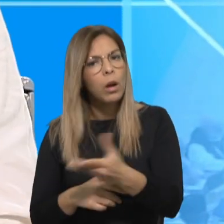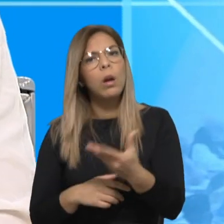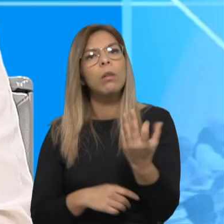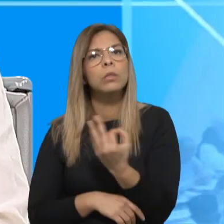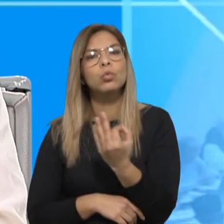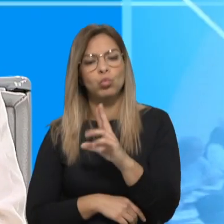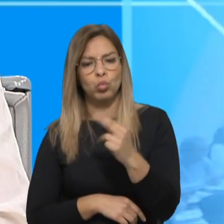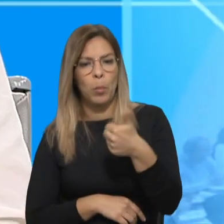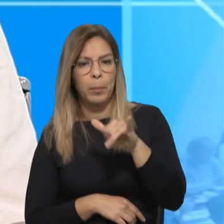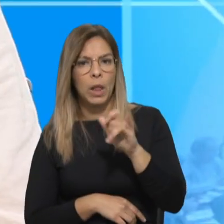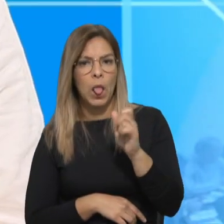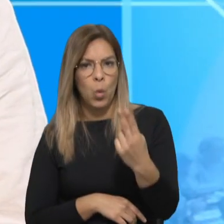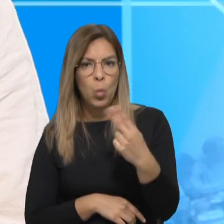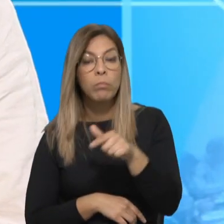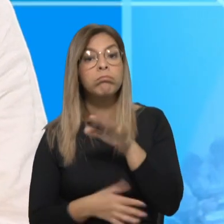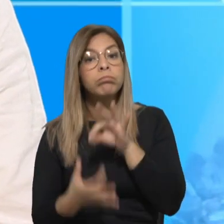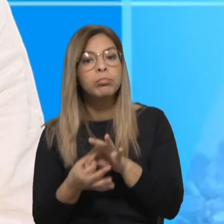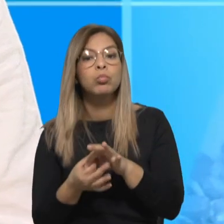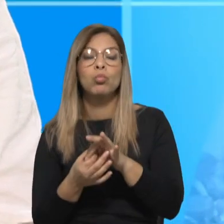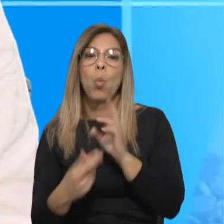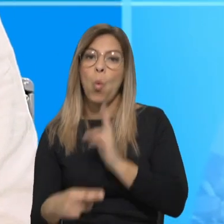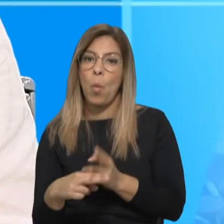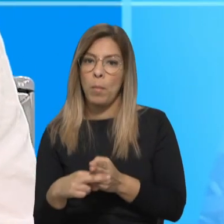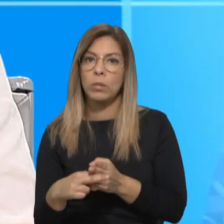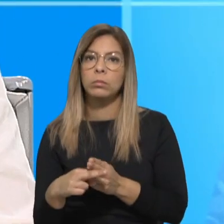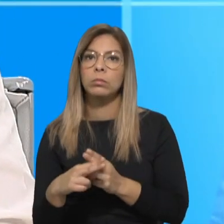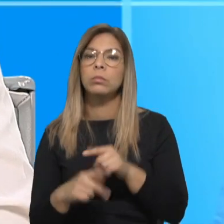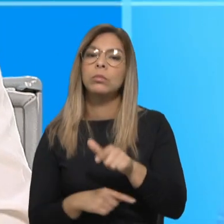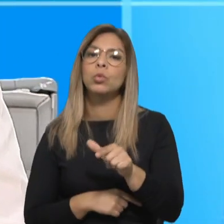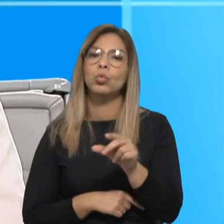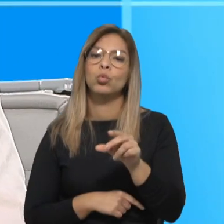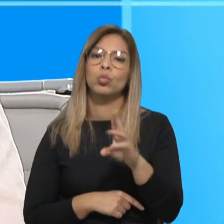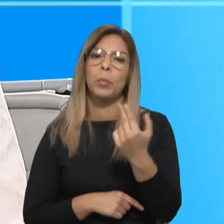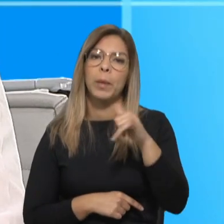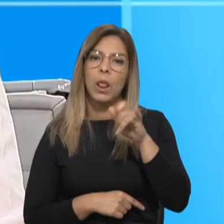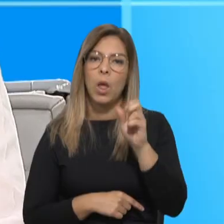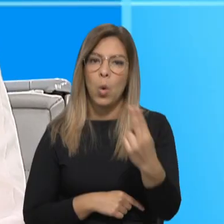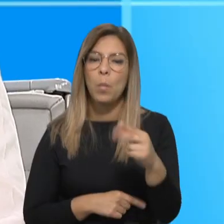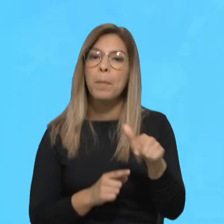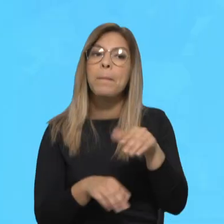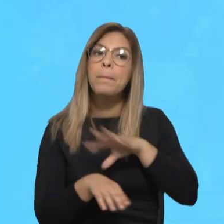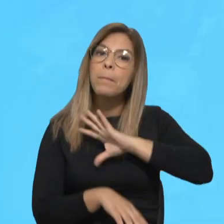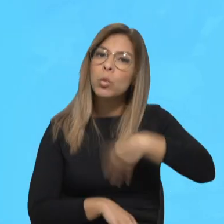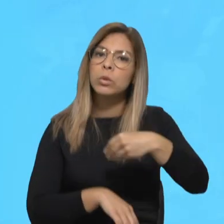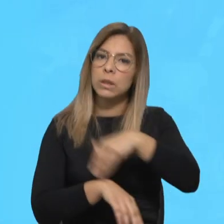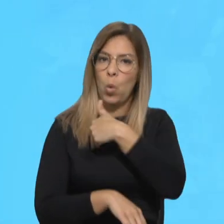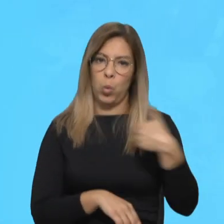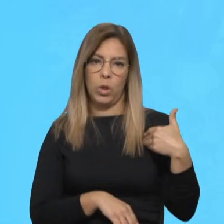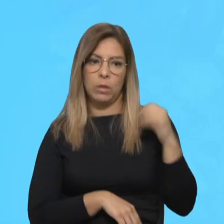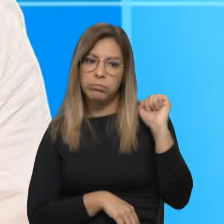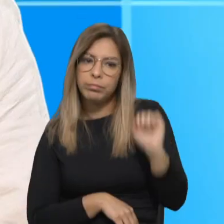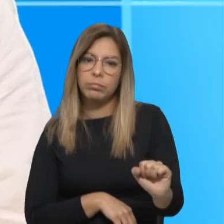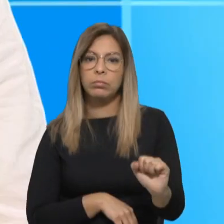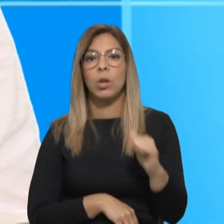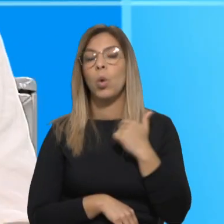jubileu, sobretudo em Roma. A Santa Sé diz mesmo: jubileu dos enfermos e do mundo da saúde. Portanto, não estamos a falar apenas